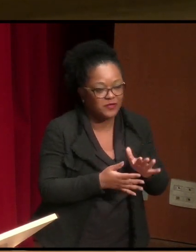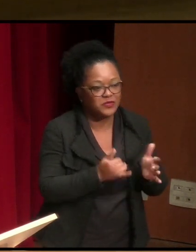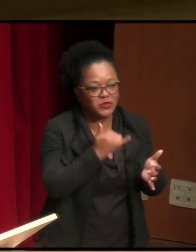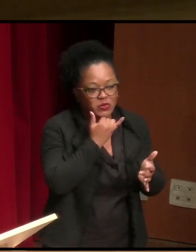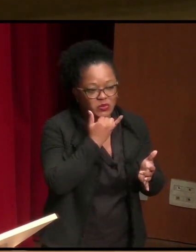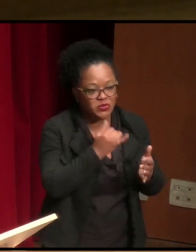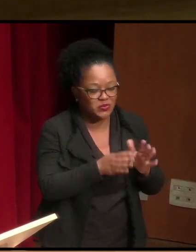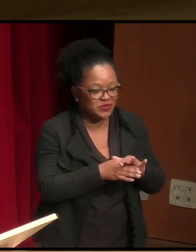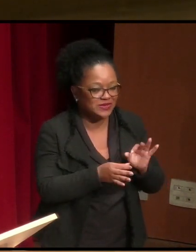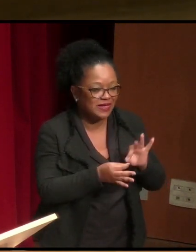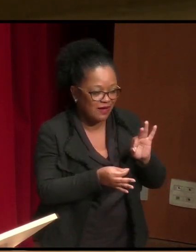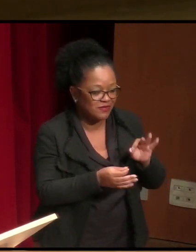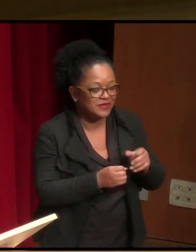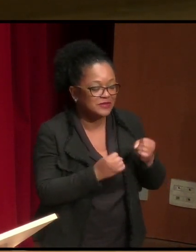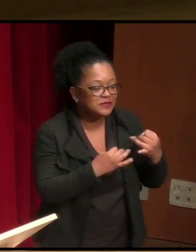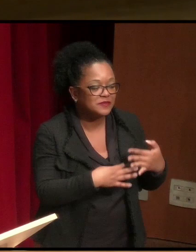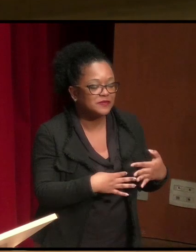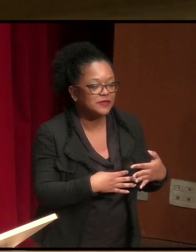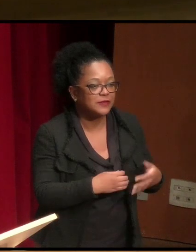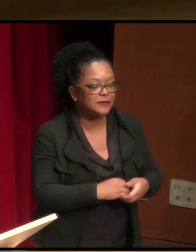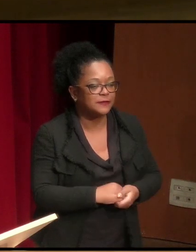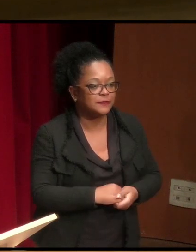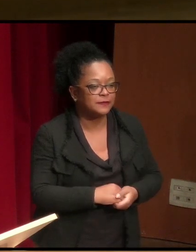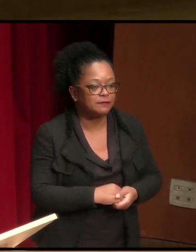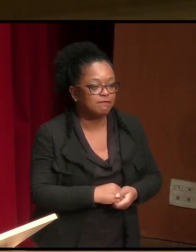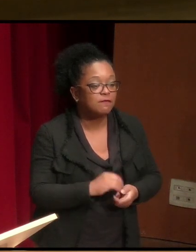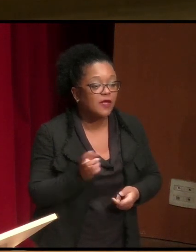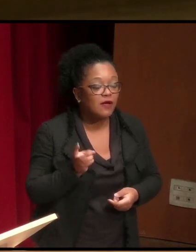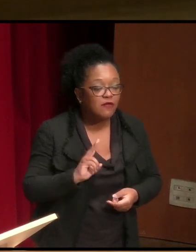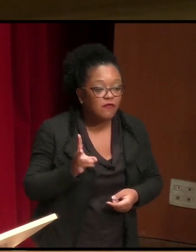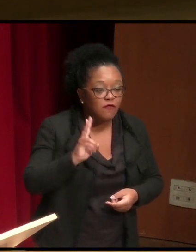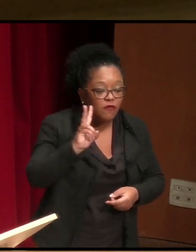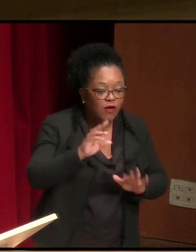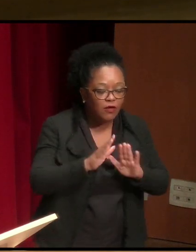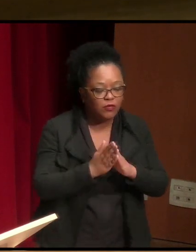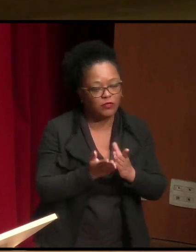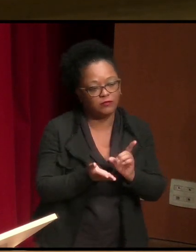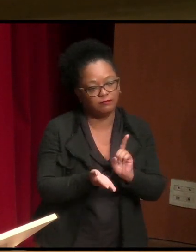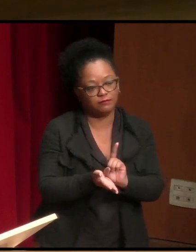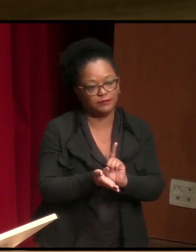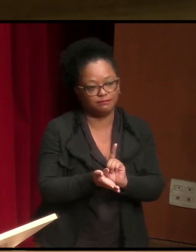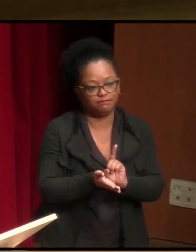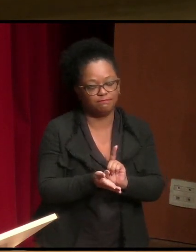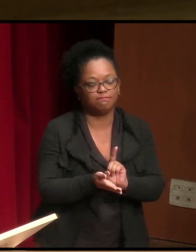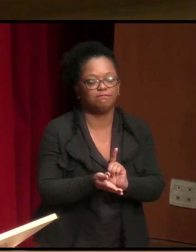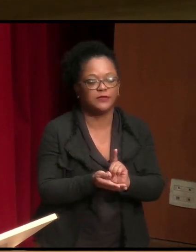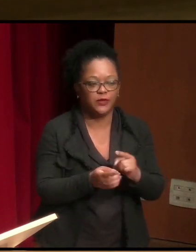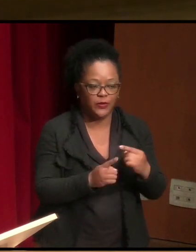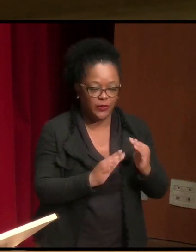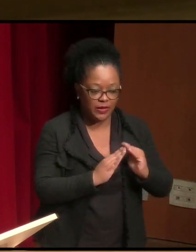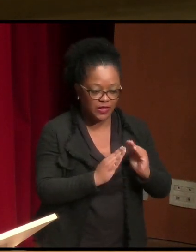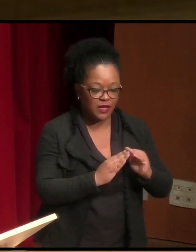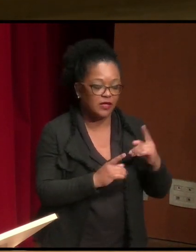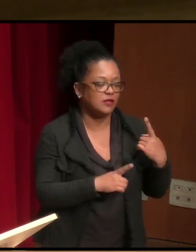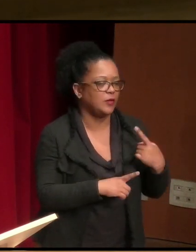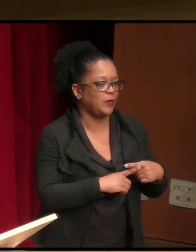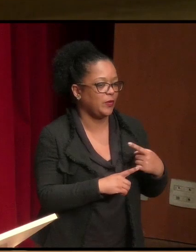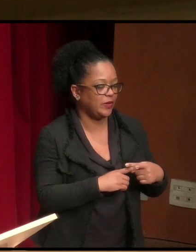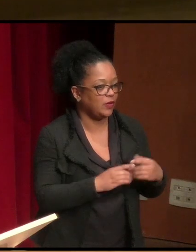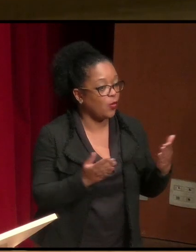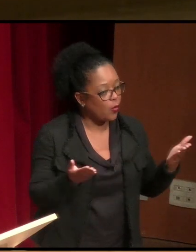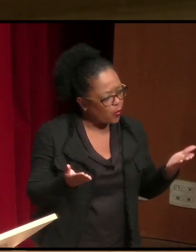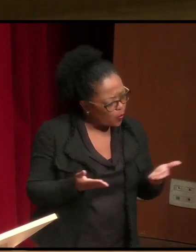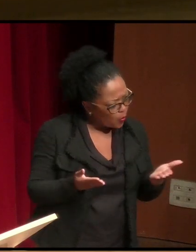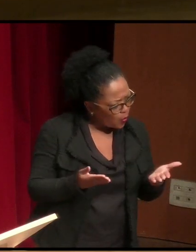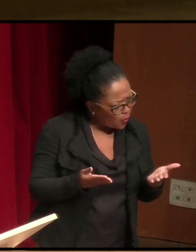ter noção de tempo, que é o seguinte: valorizem as Bíblias que você tem na sua casa. Porque uma Bíblia em Braille, gente, não é, agora é